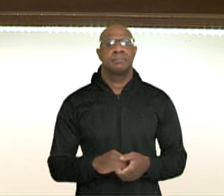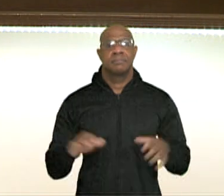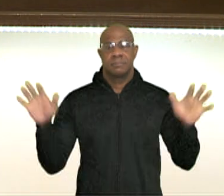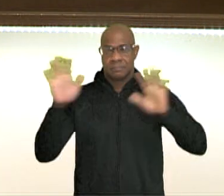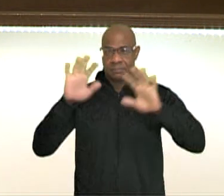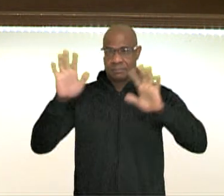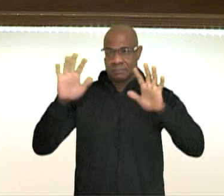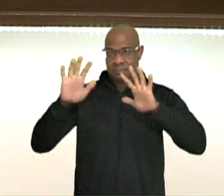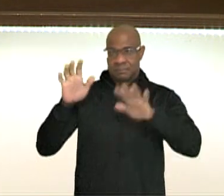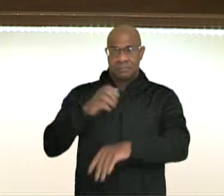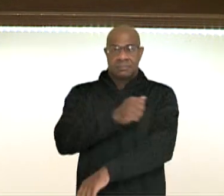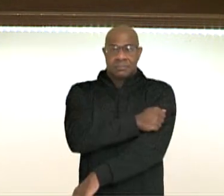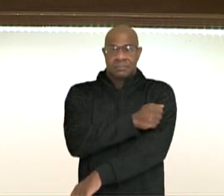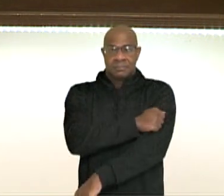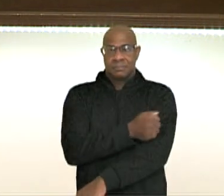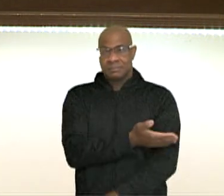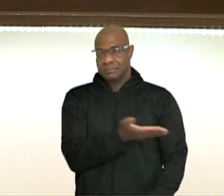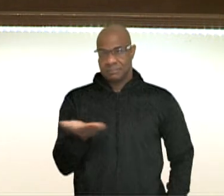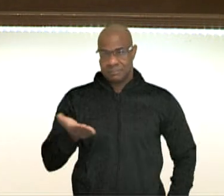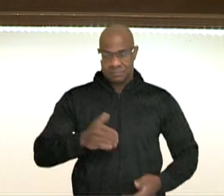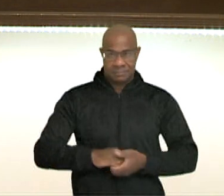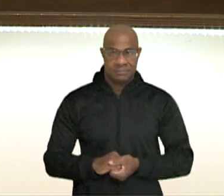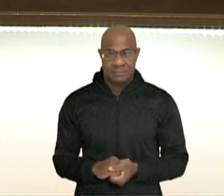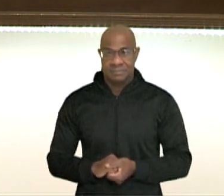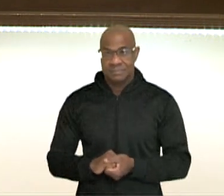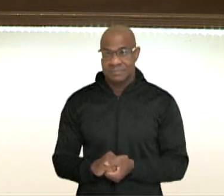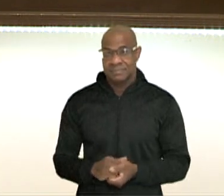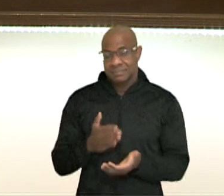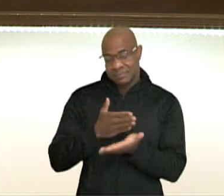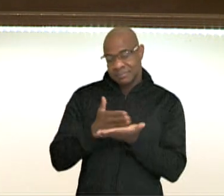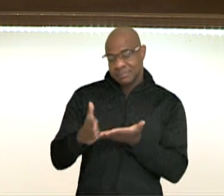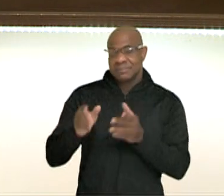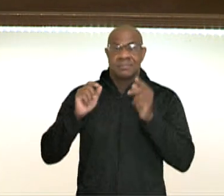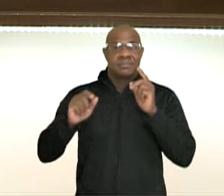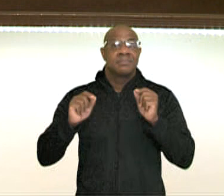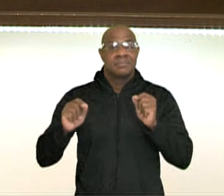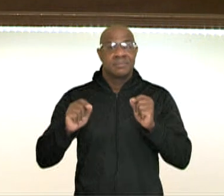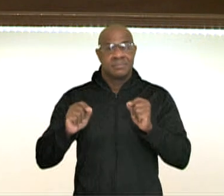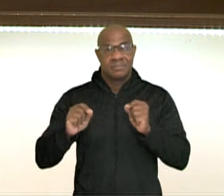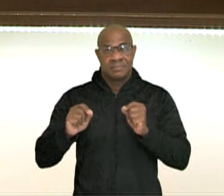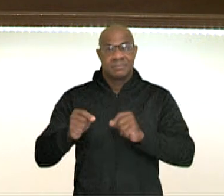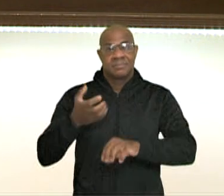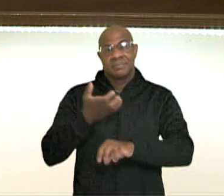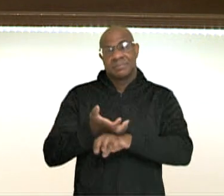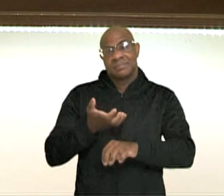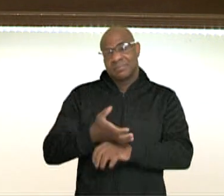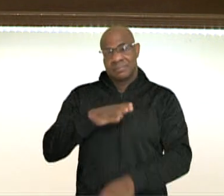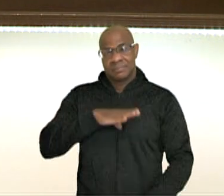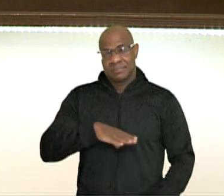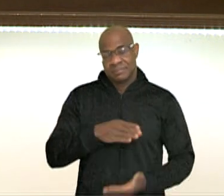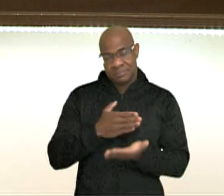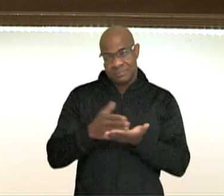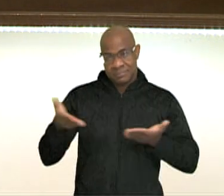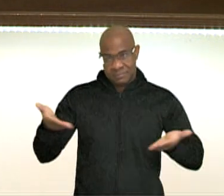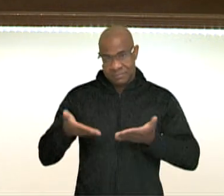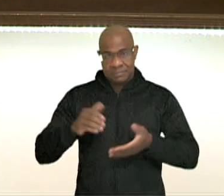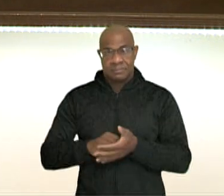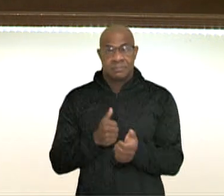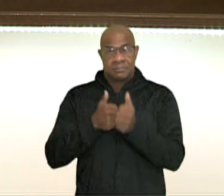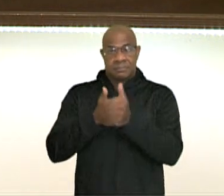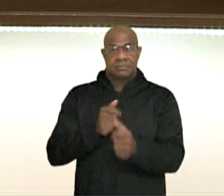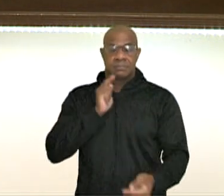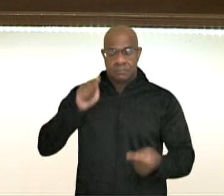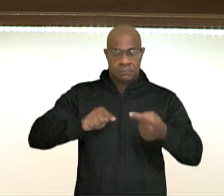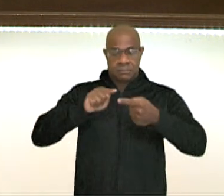Olá, alunos do sexto ano, tudo bem com vocês? Estamos começando mais uma aula de língua portuguesa. Vamos acompanhar o que temos na aula de